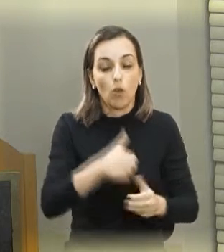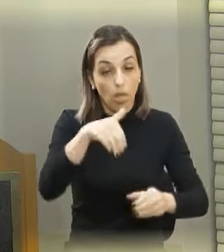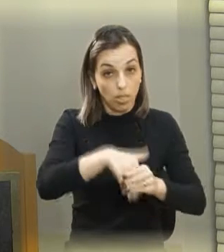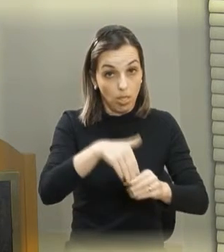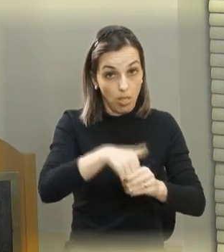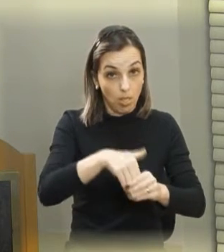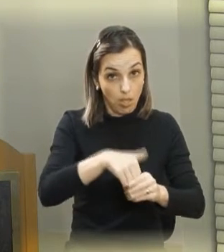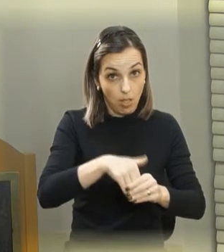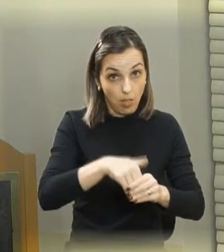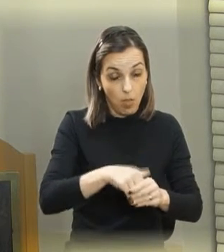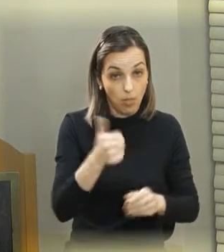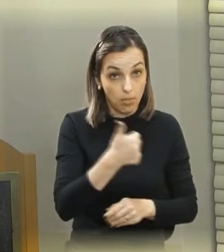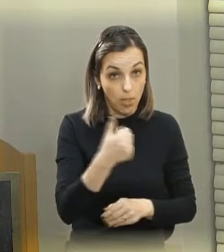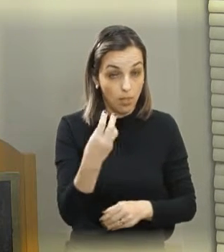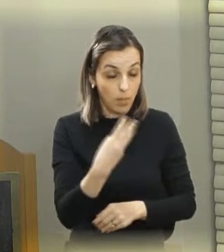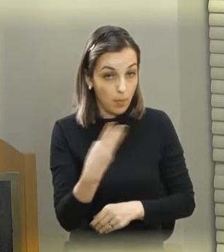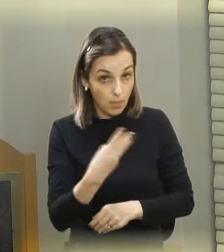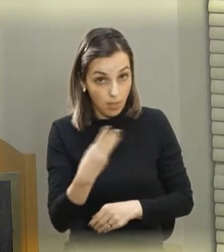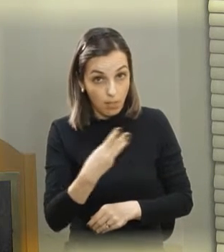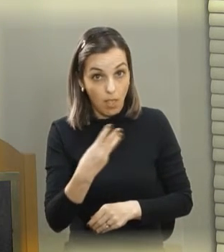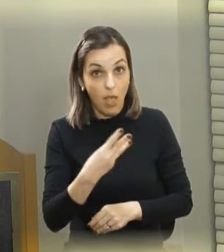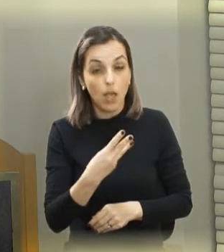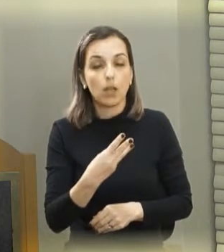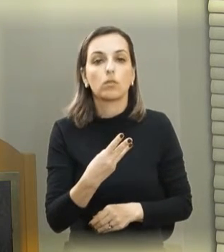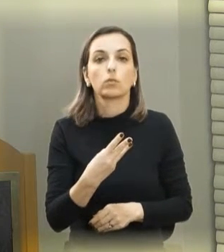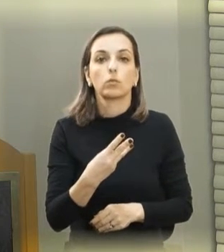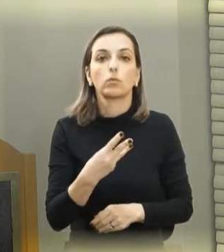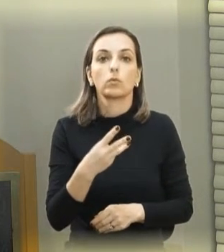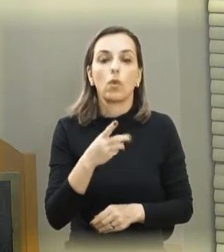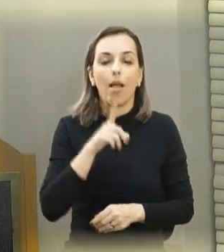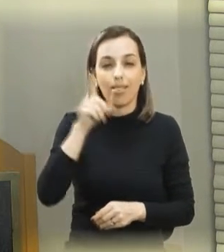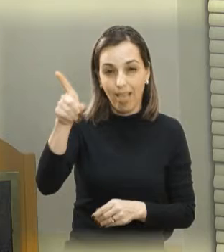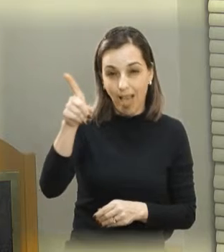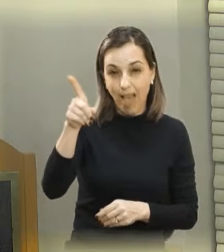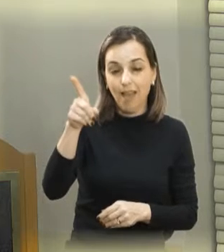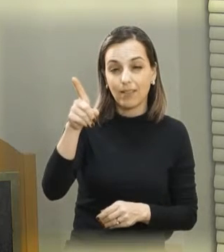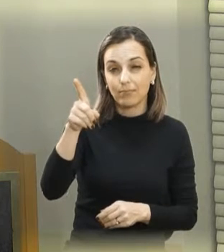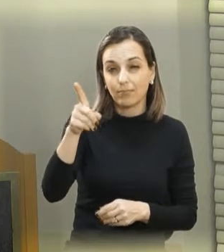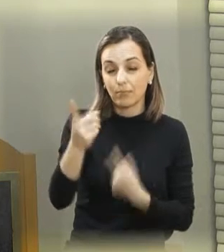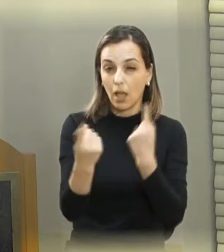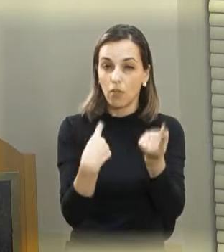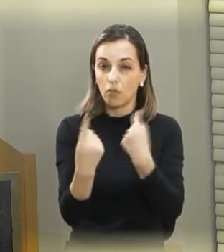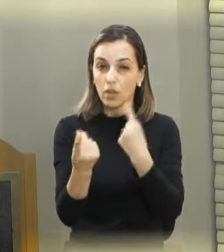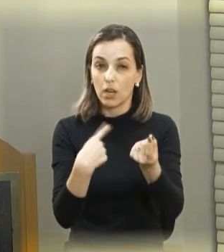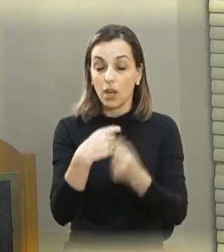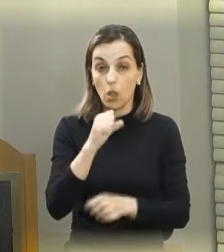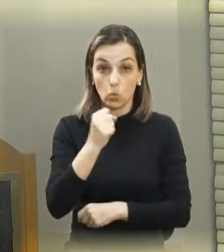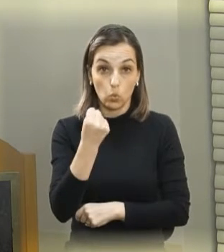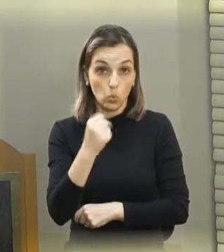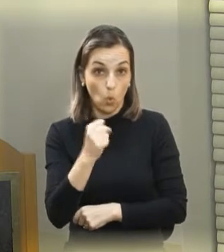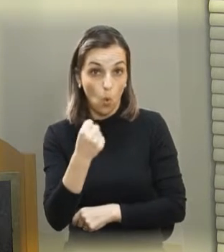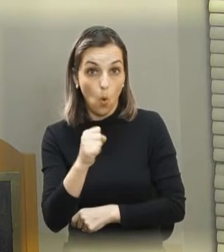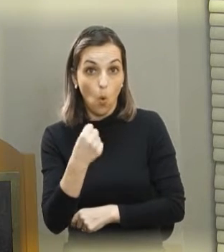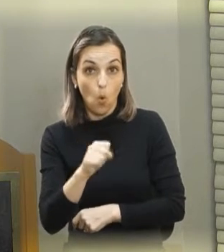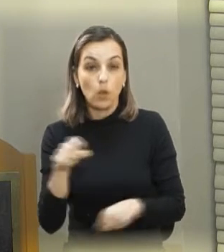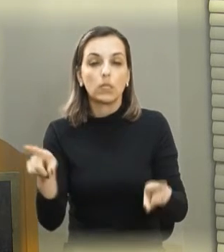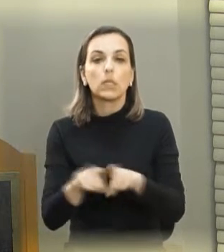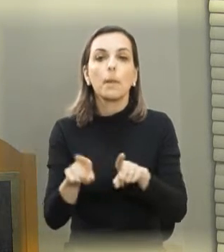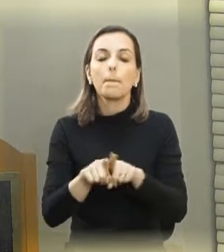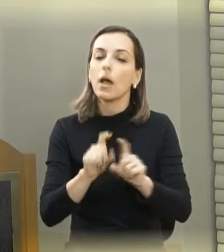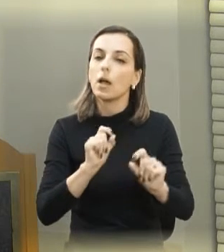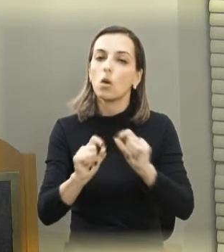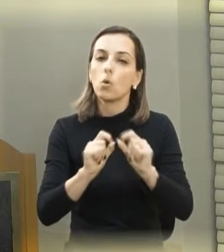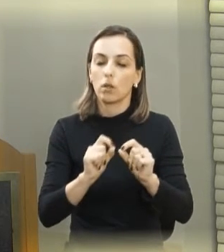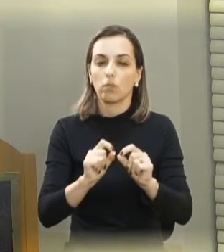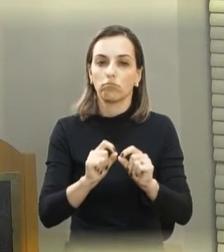aqui na rede no 13º o Leonardo na rua é oito não é a gente tem também